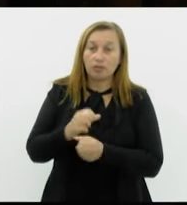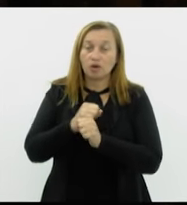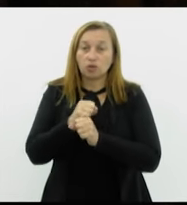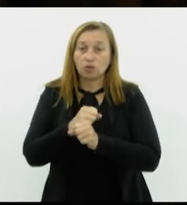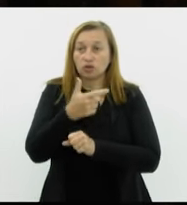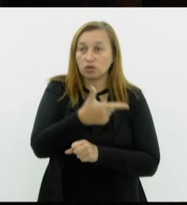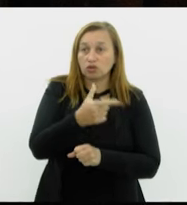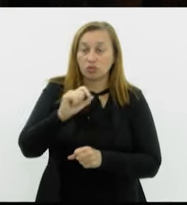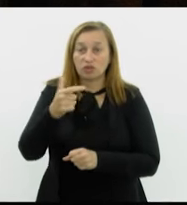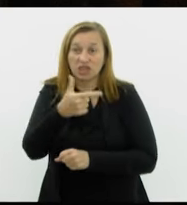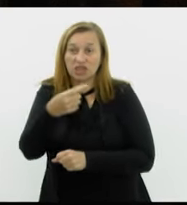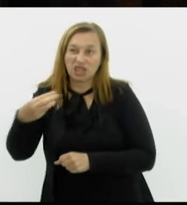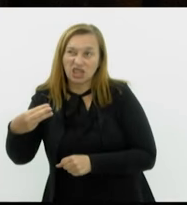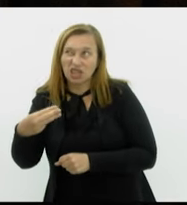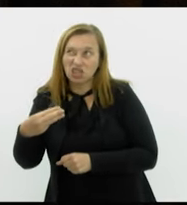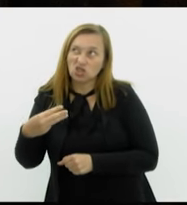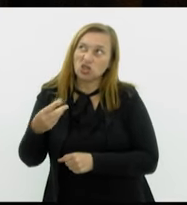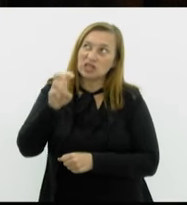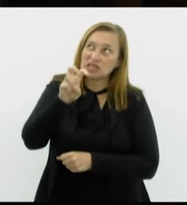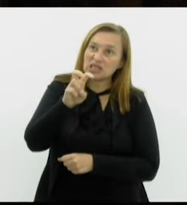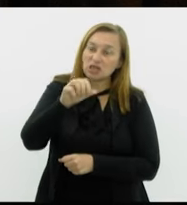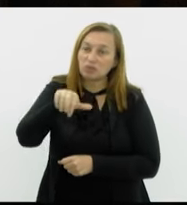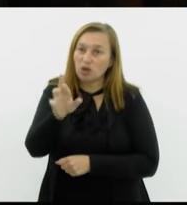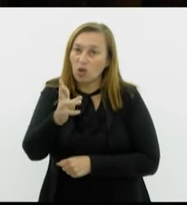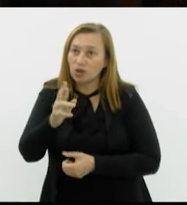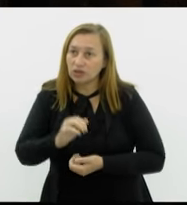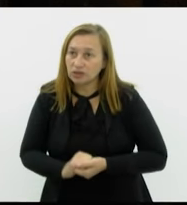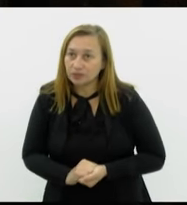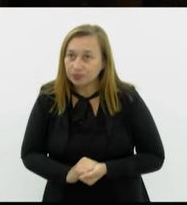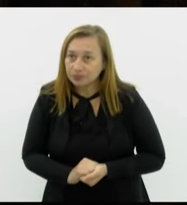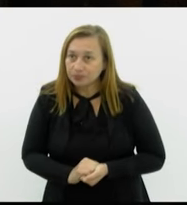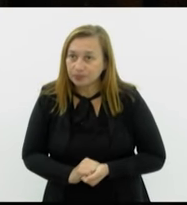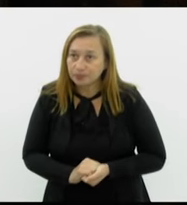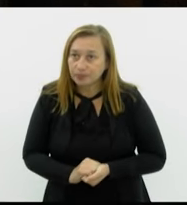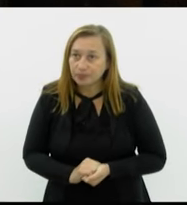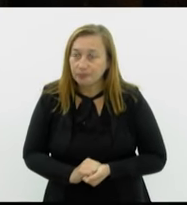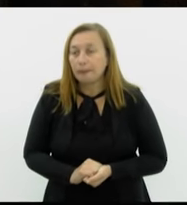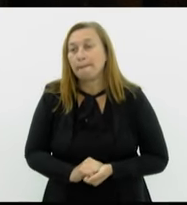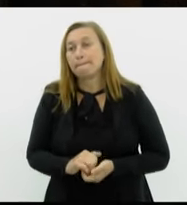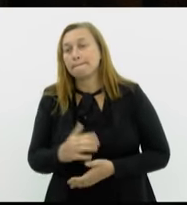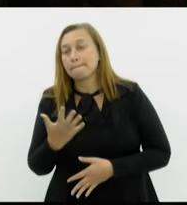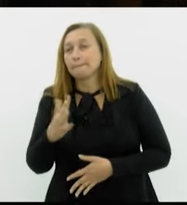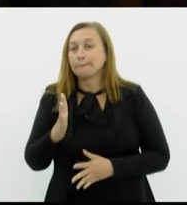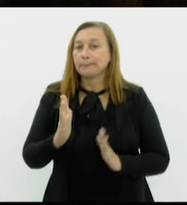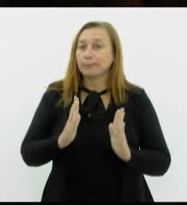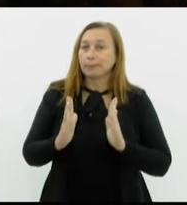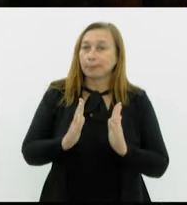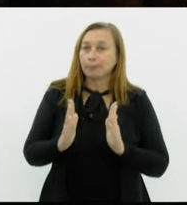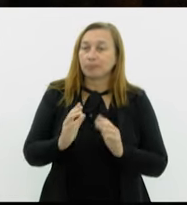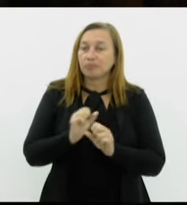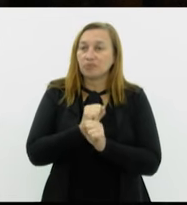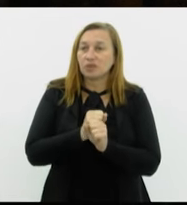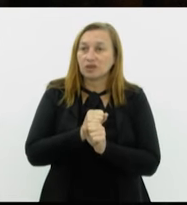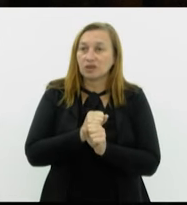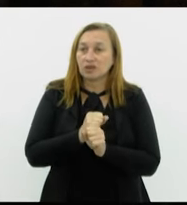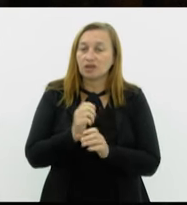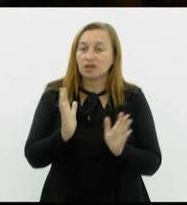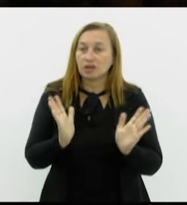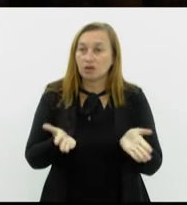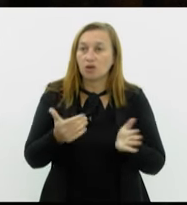na faixa de 5 bilhões, a previsão para esse ano já seria de 11